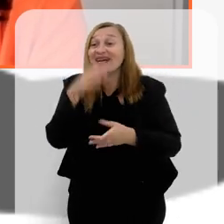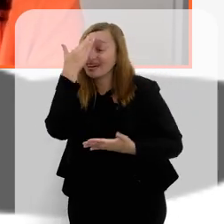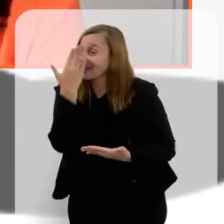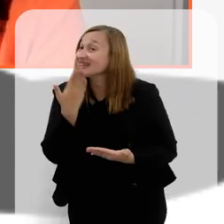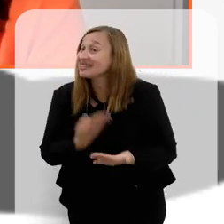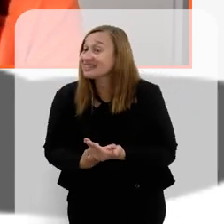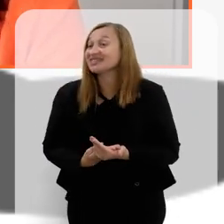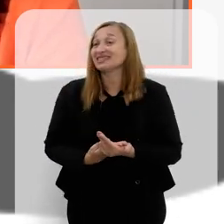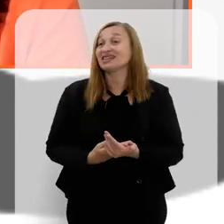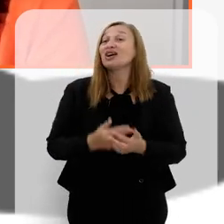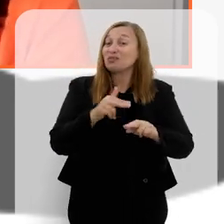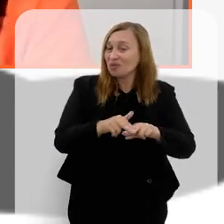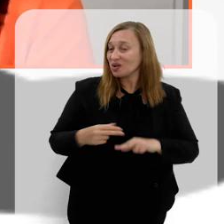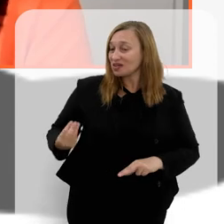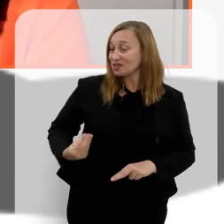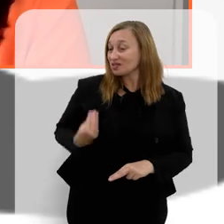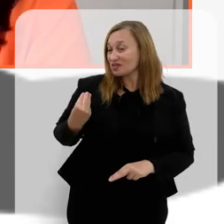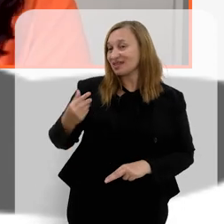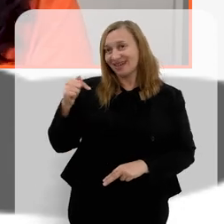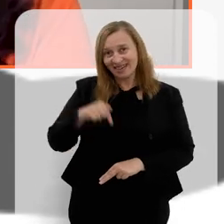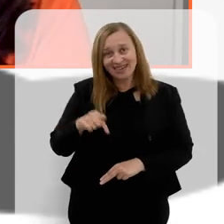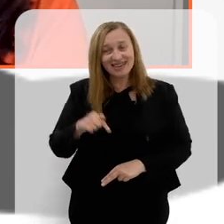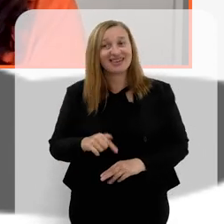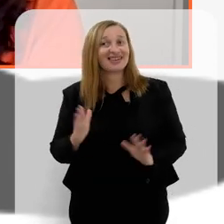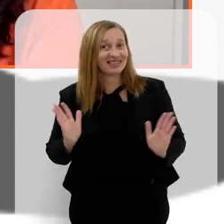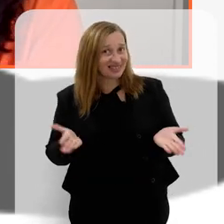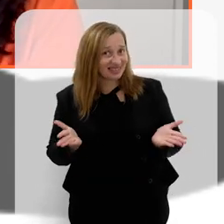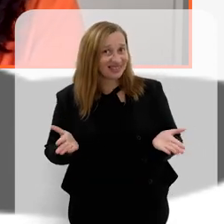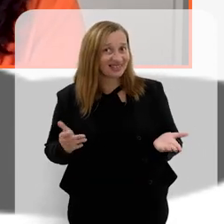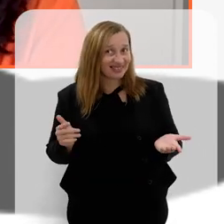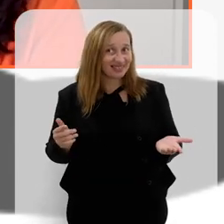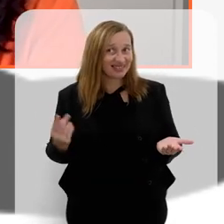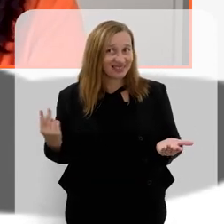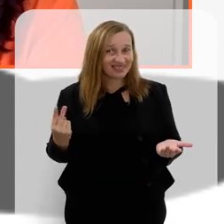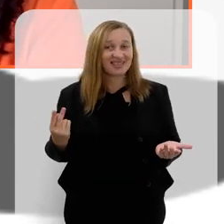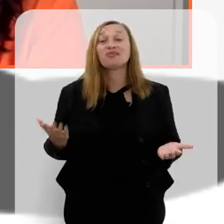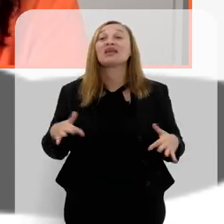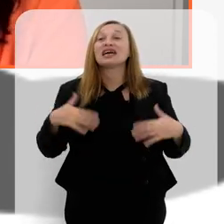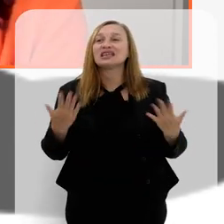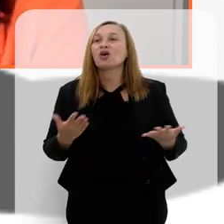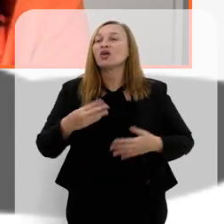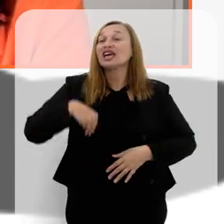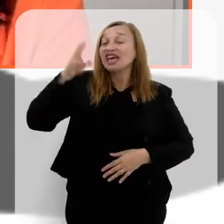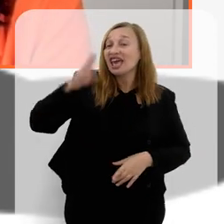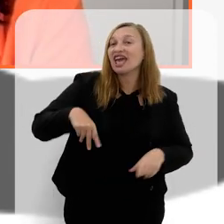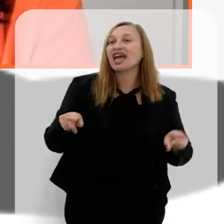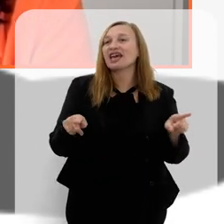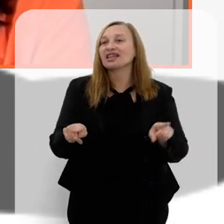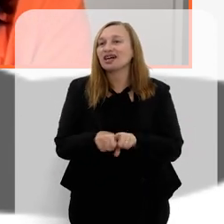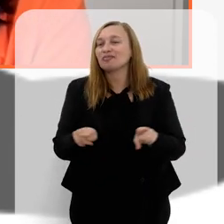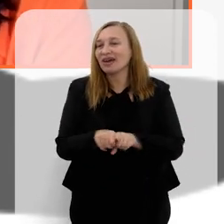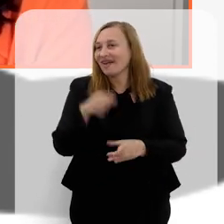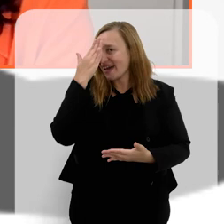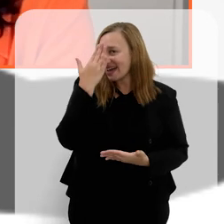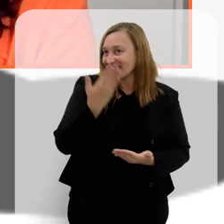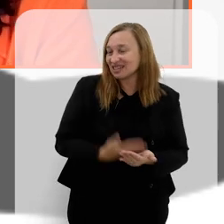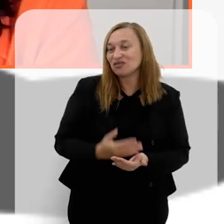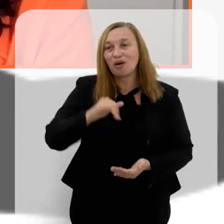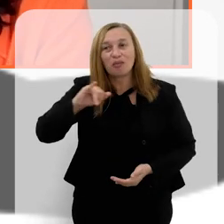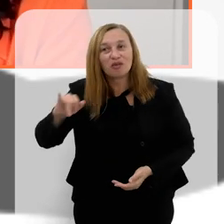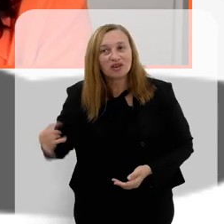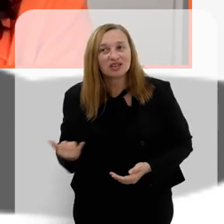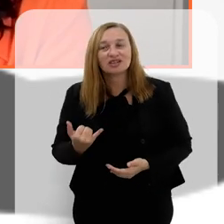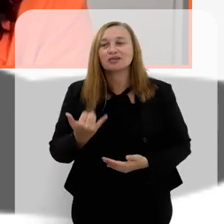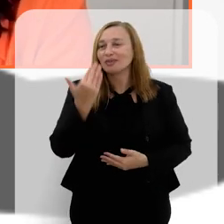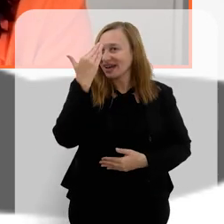acredita A nisso. Alerja acredita nisso. Por isso que estamos aqui, né? Exatamente. Quem acredita também, vou aproveitar